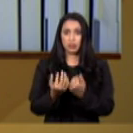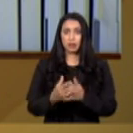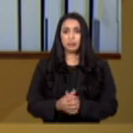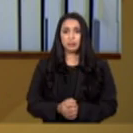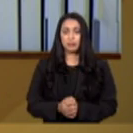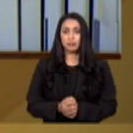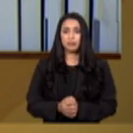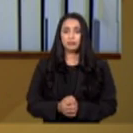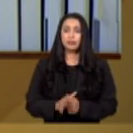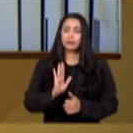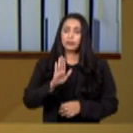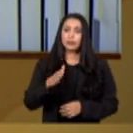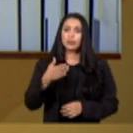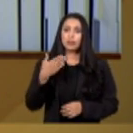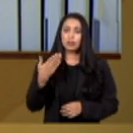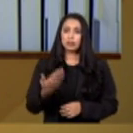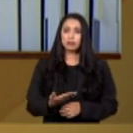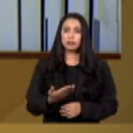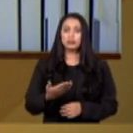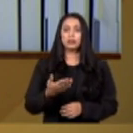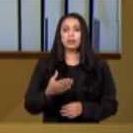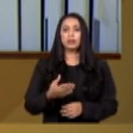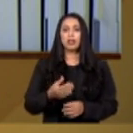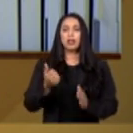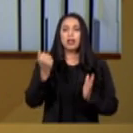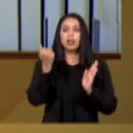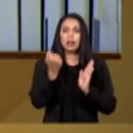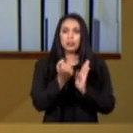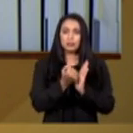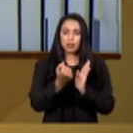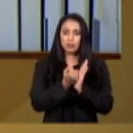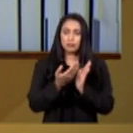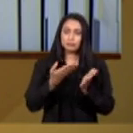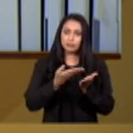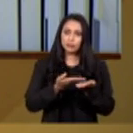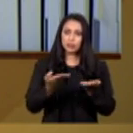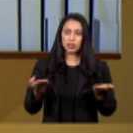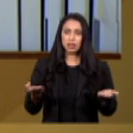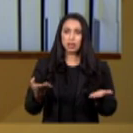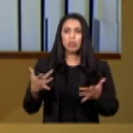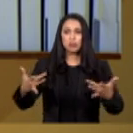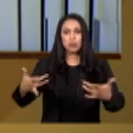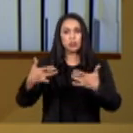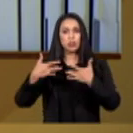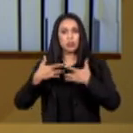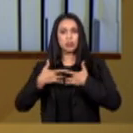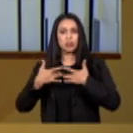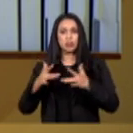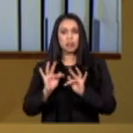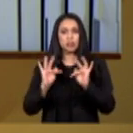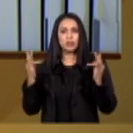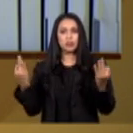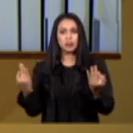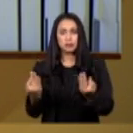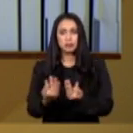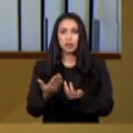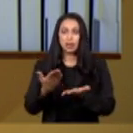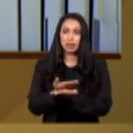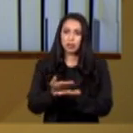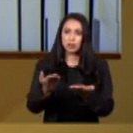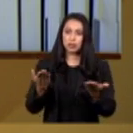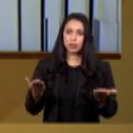e fica então registrado isso esses votos de solidariedade à família e os amigos a solidariedade